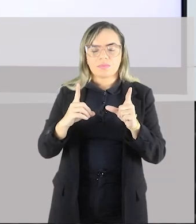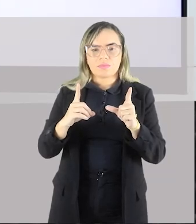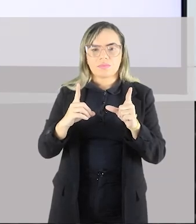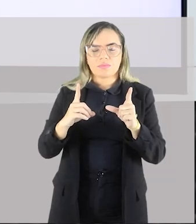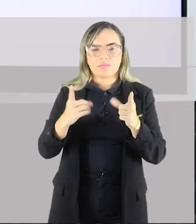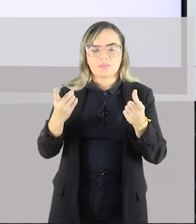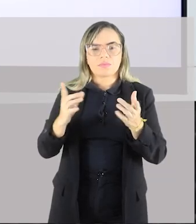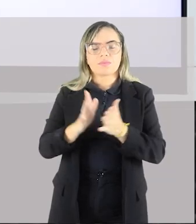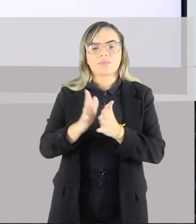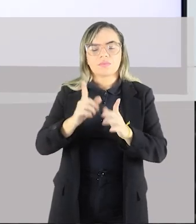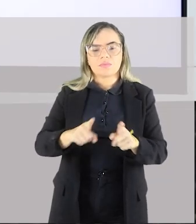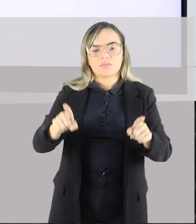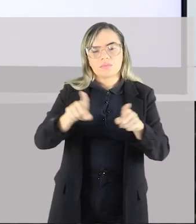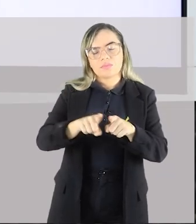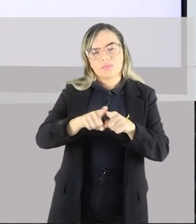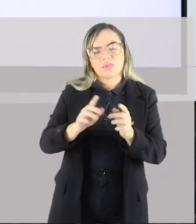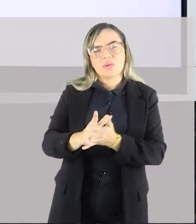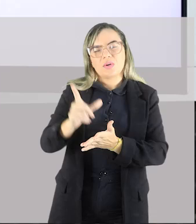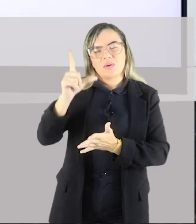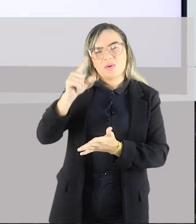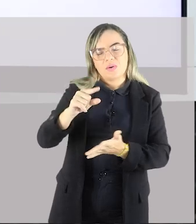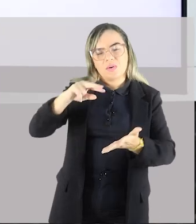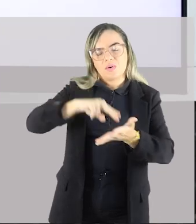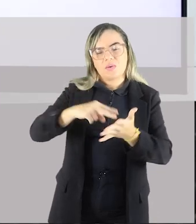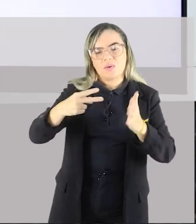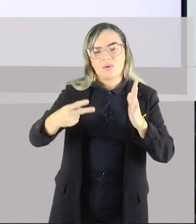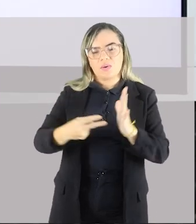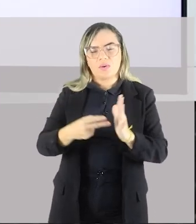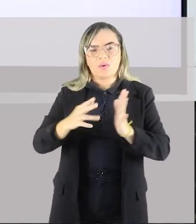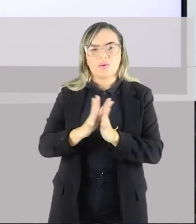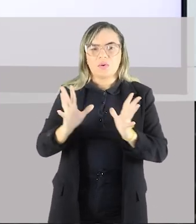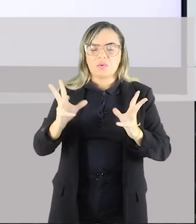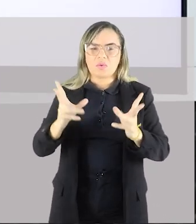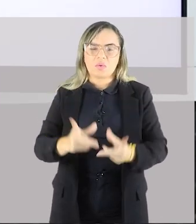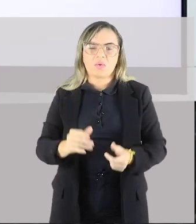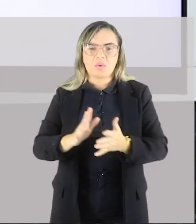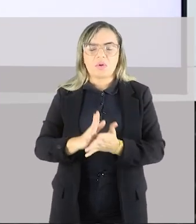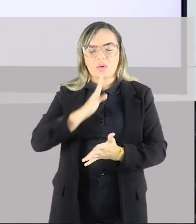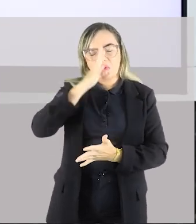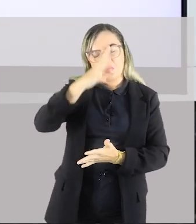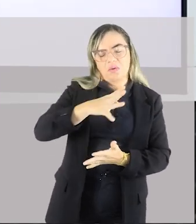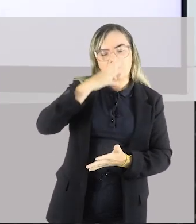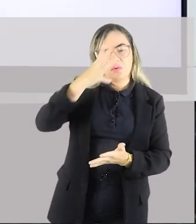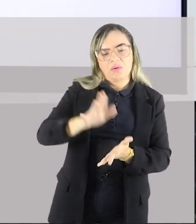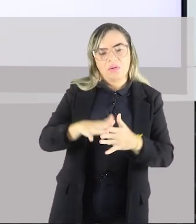observar também, né, faz um pouco de sentido, não é num todo aí absurda, né,